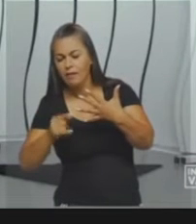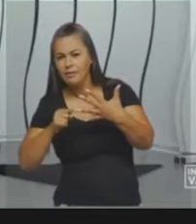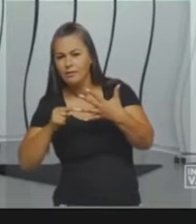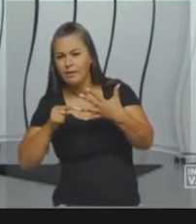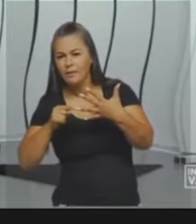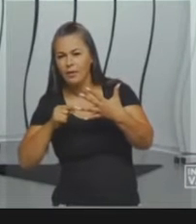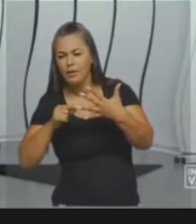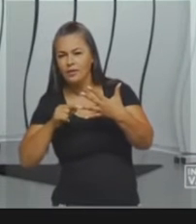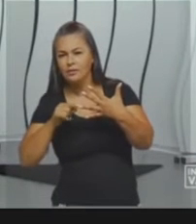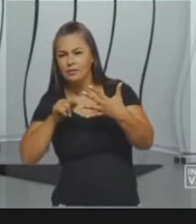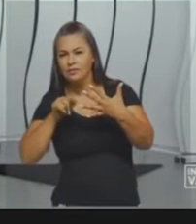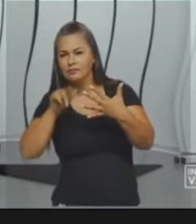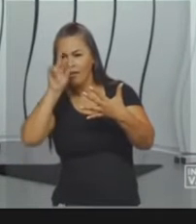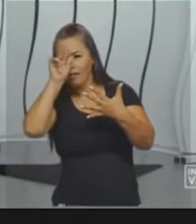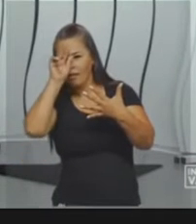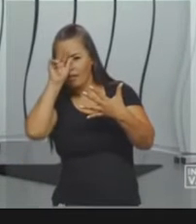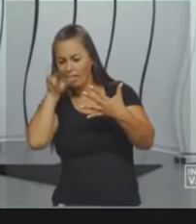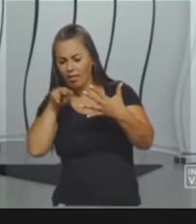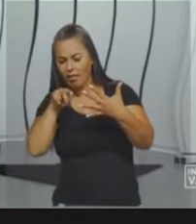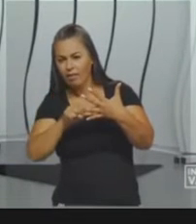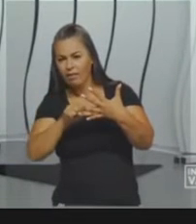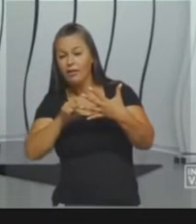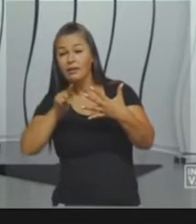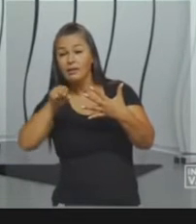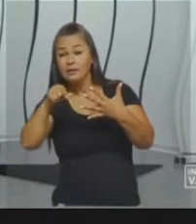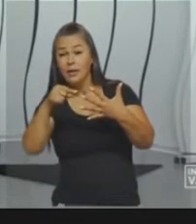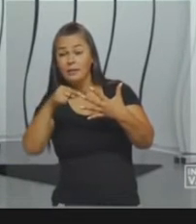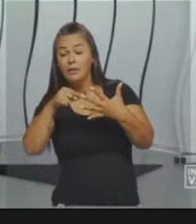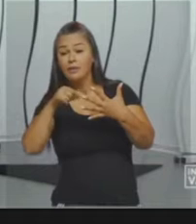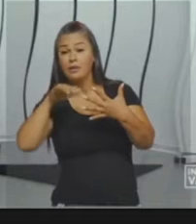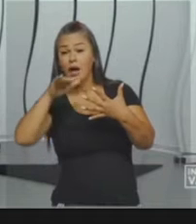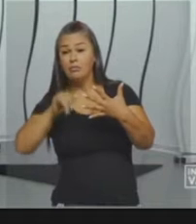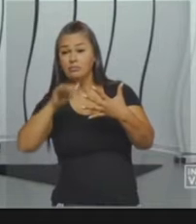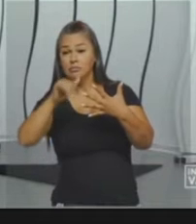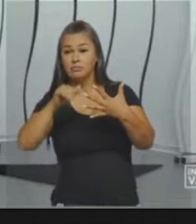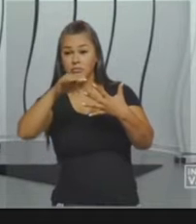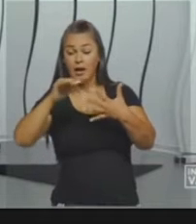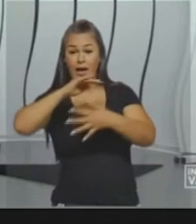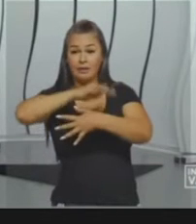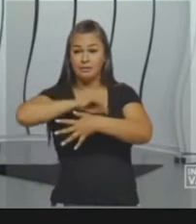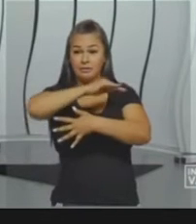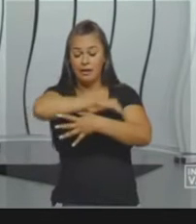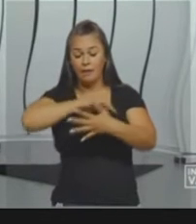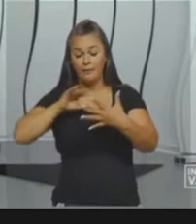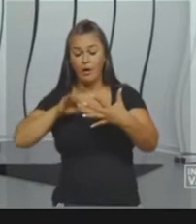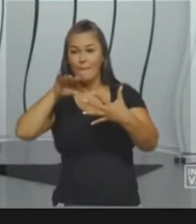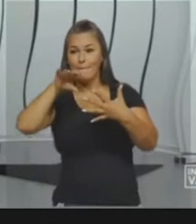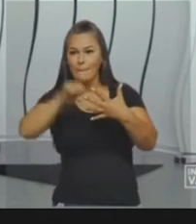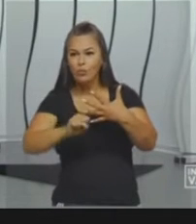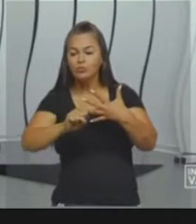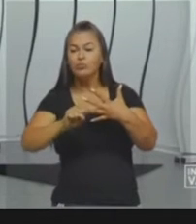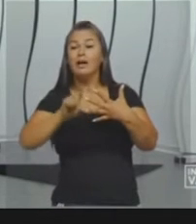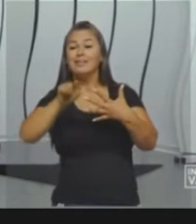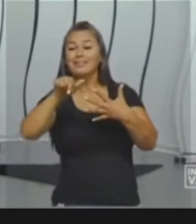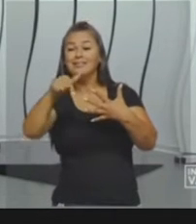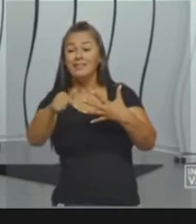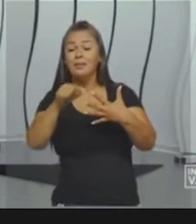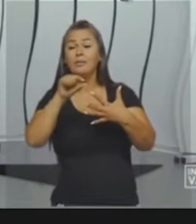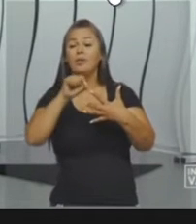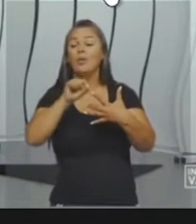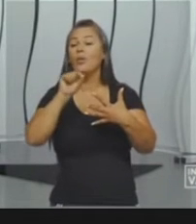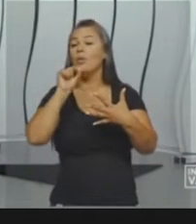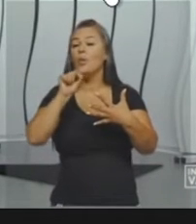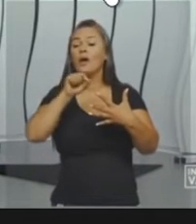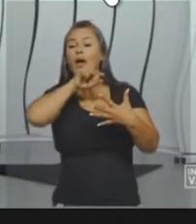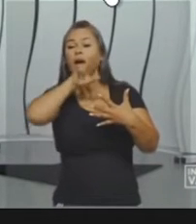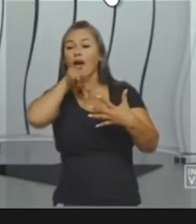grilo. Mas se não tiver o capim, não tem grilo. E aí não tendo grilo, não tem sapo. Se não tiver sapo, não tem cobra